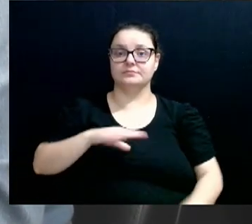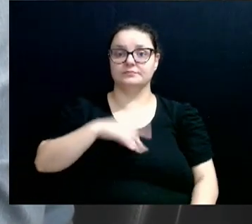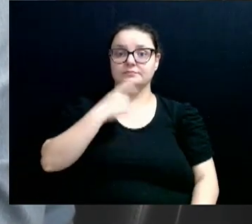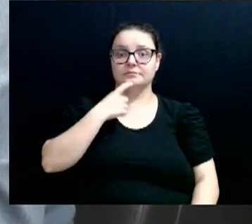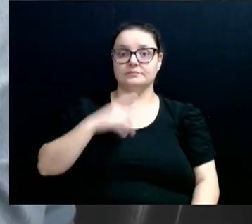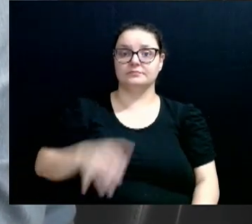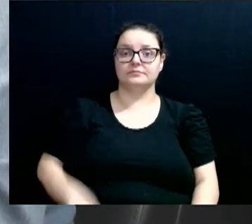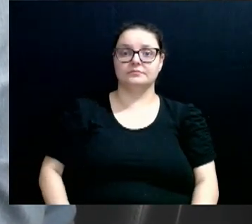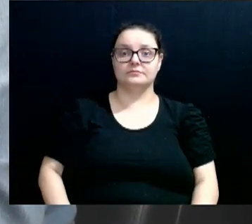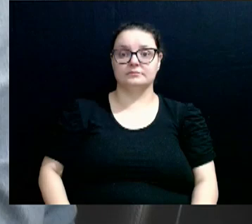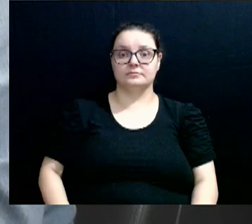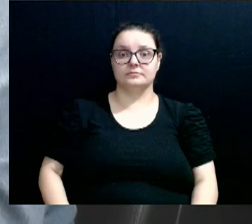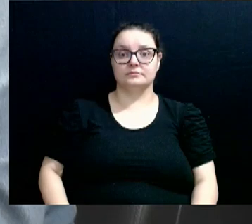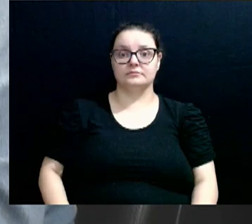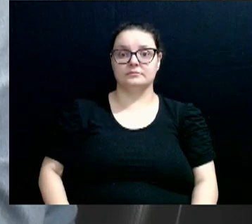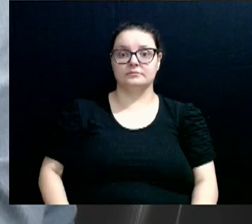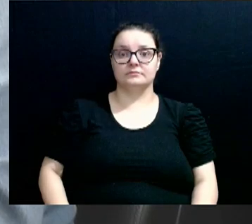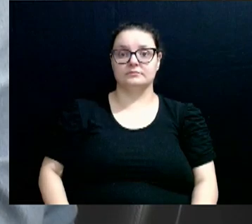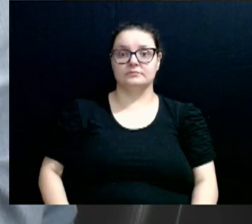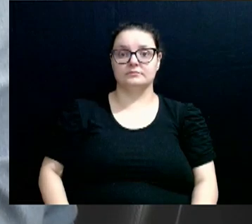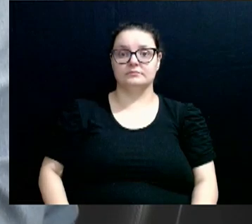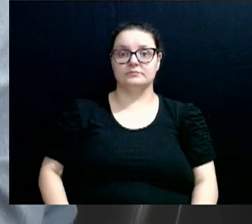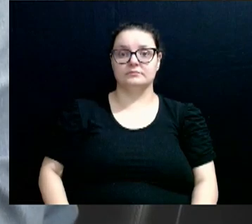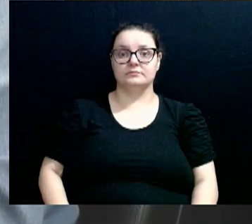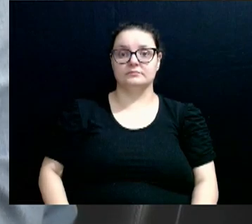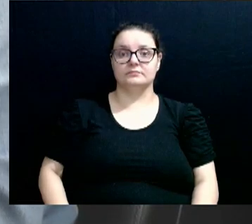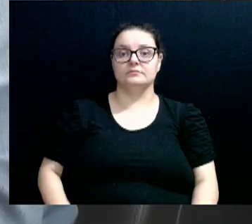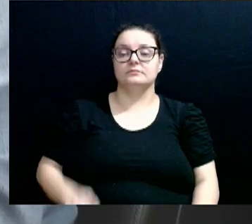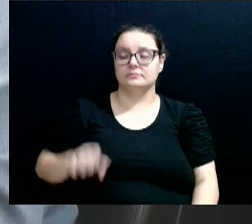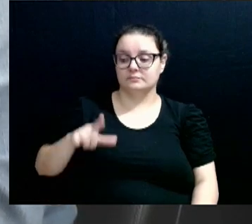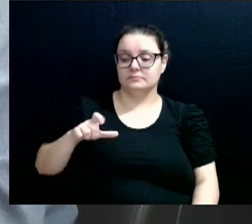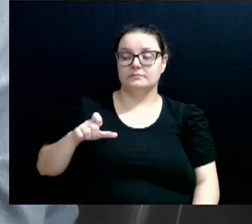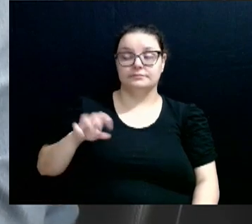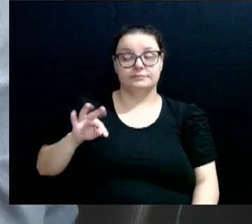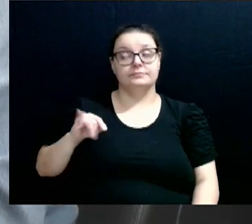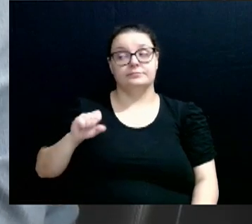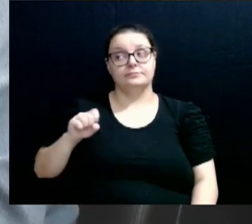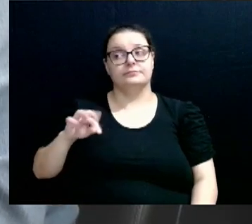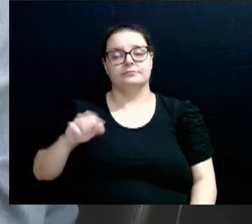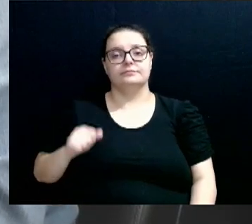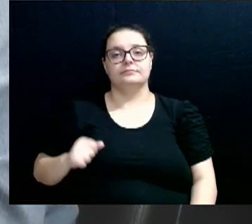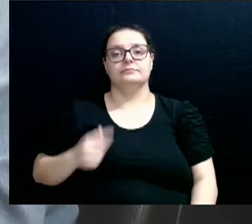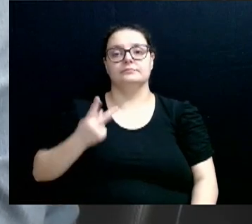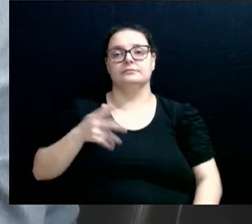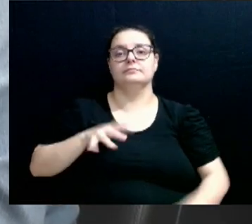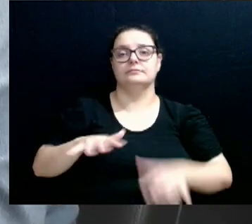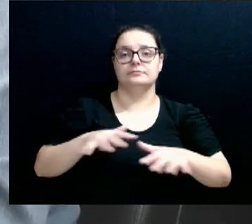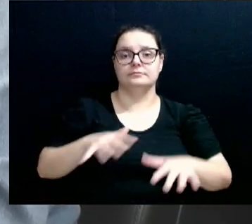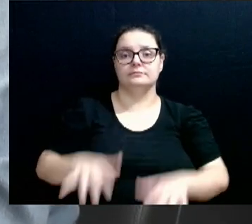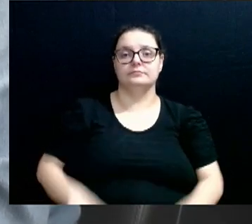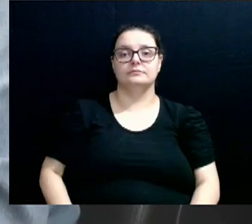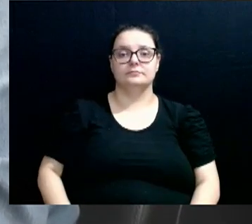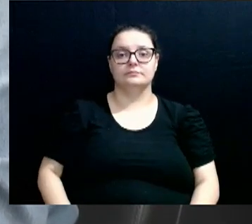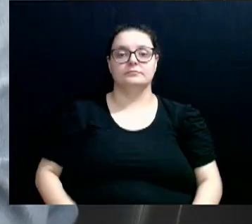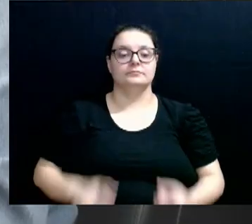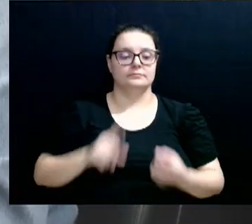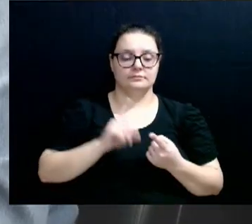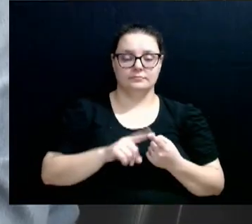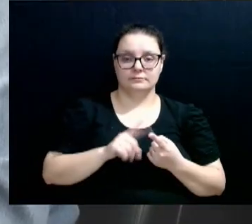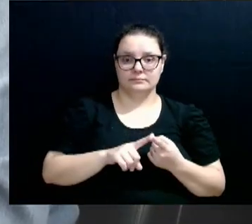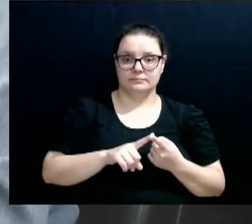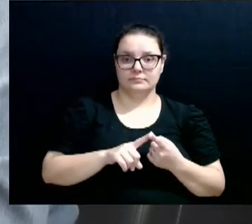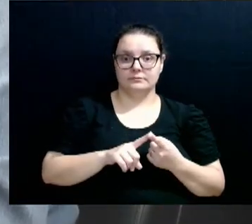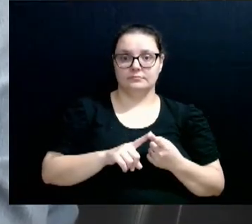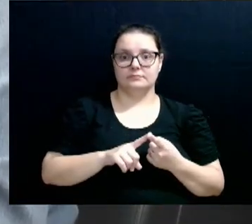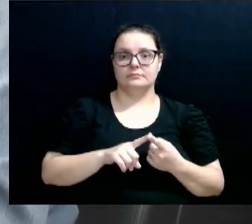bastante elitista, né? Então a gente tem 2 movimentos importantes, Daniel. Um que é o projeto Bem Me Quero,